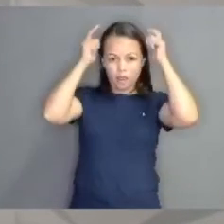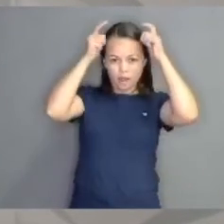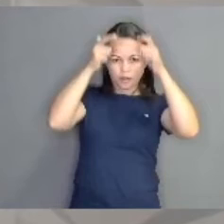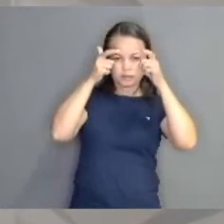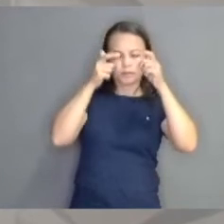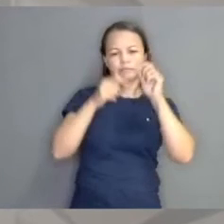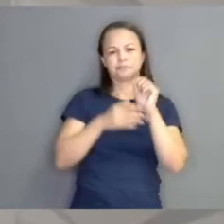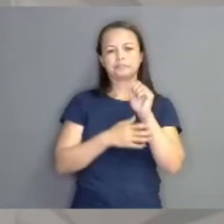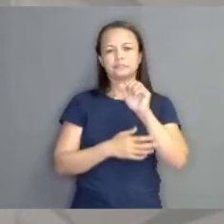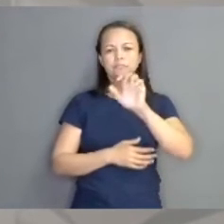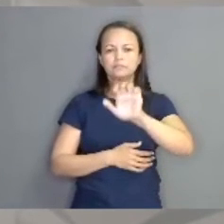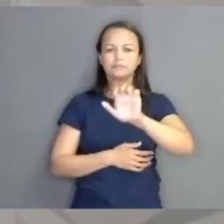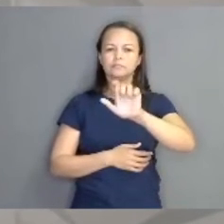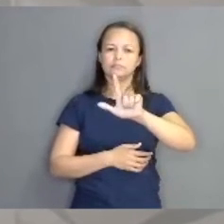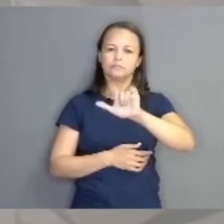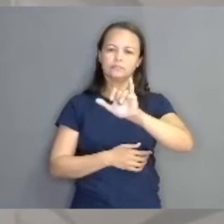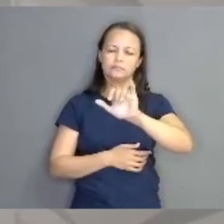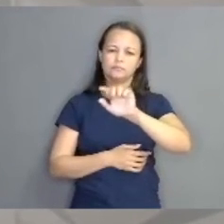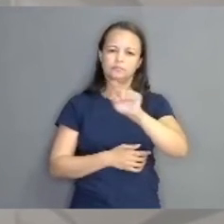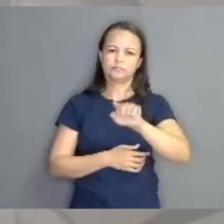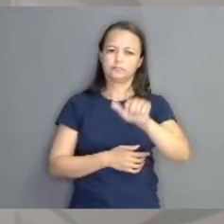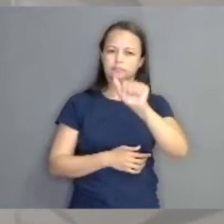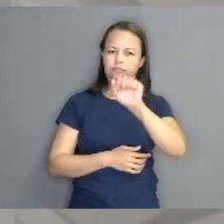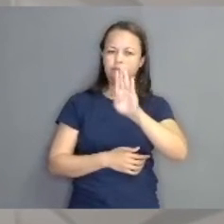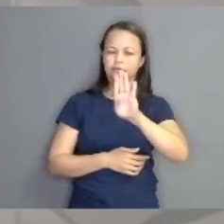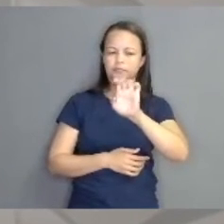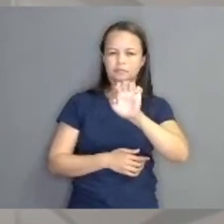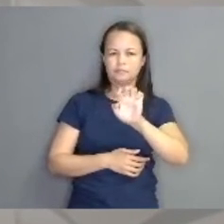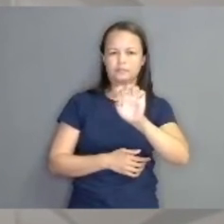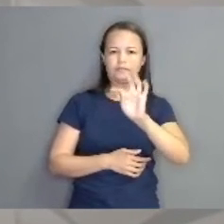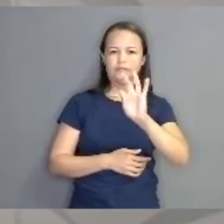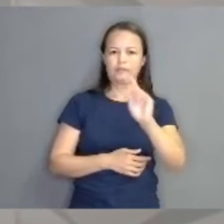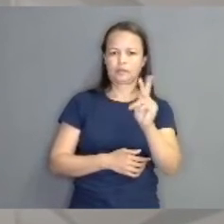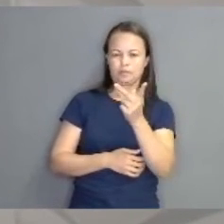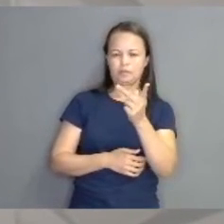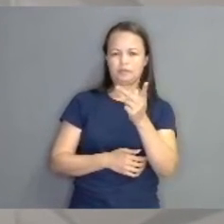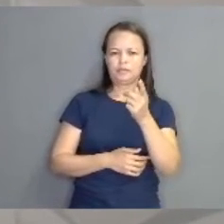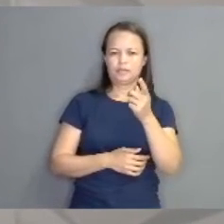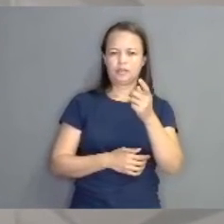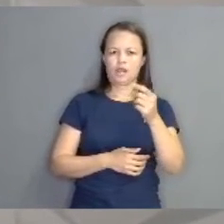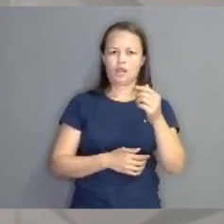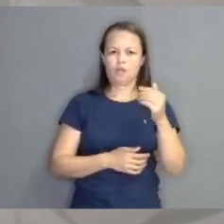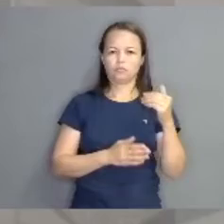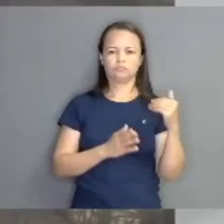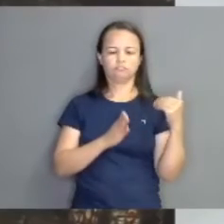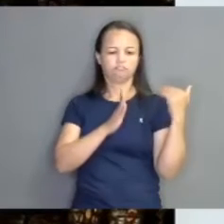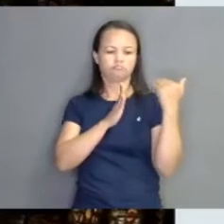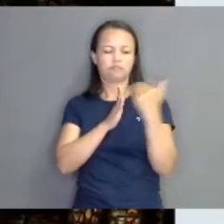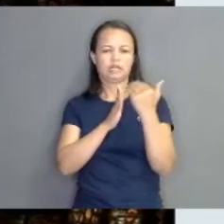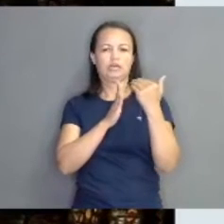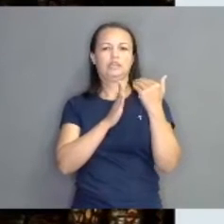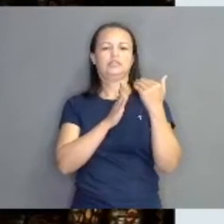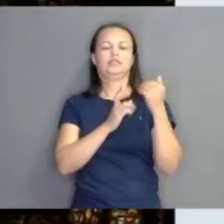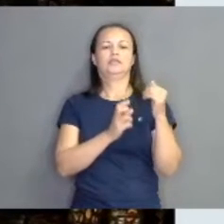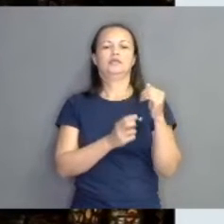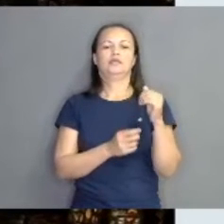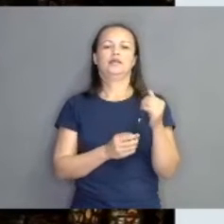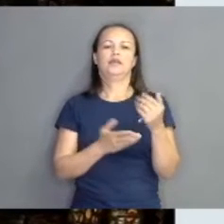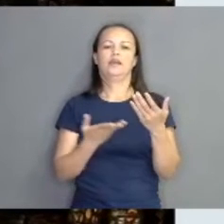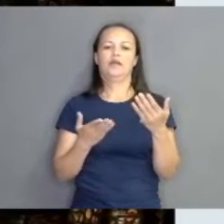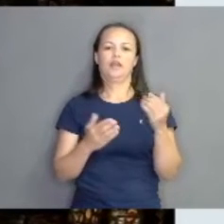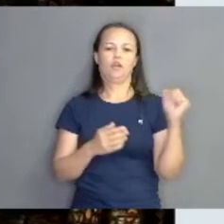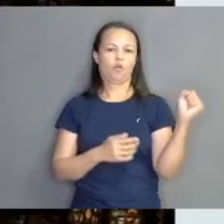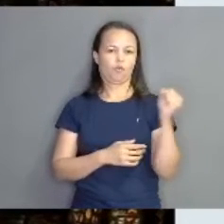certo? E ela seria uma grande governante. Vamos voltar para a imagem que é justamente desse período que nós estamos